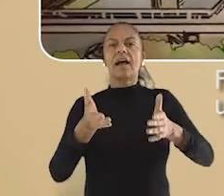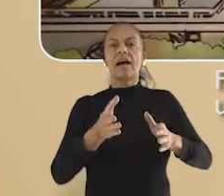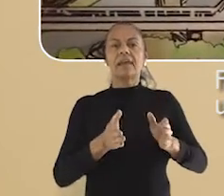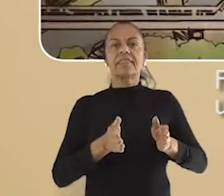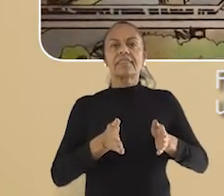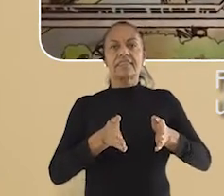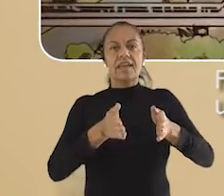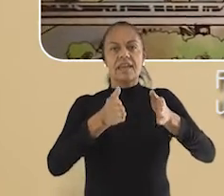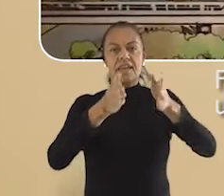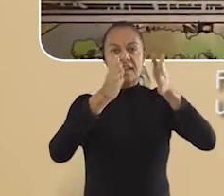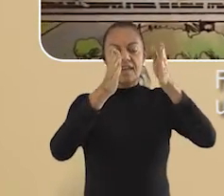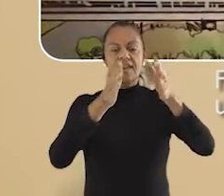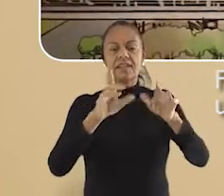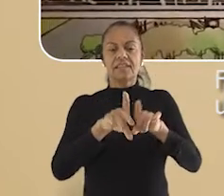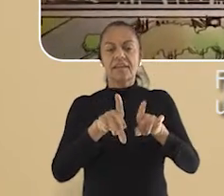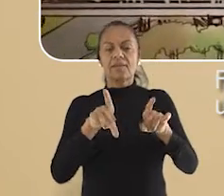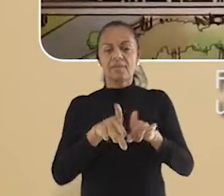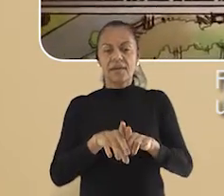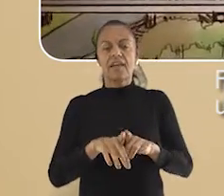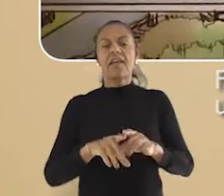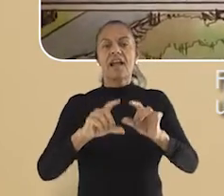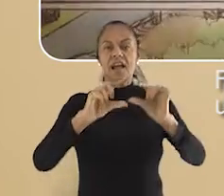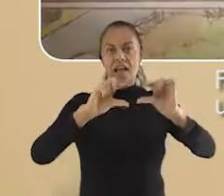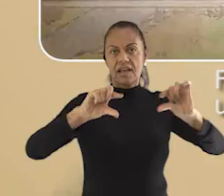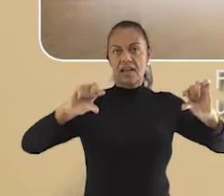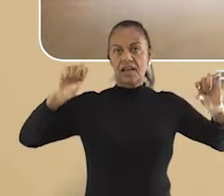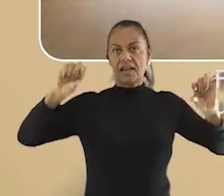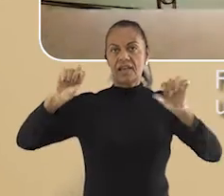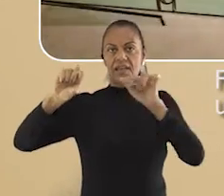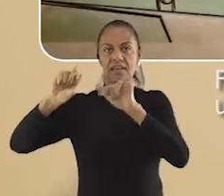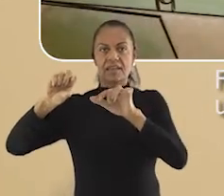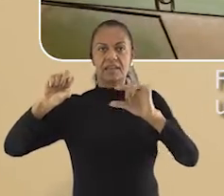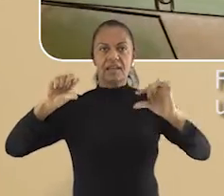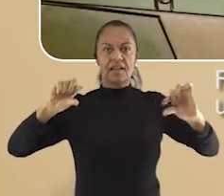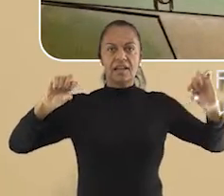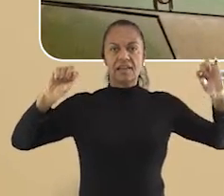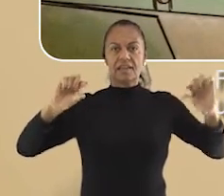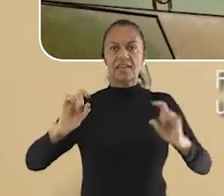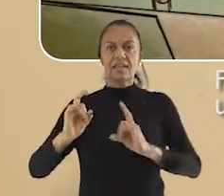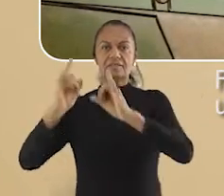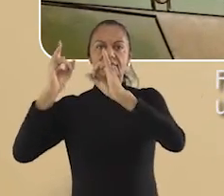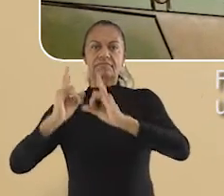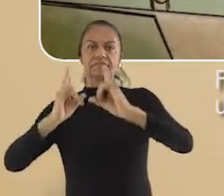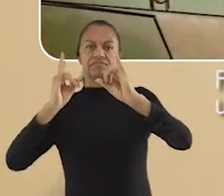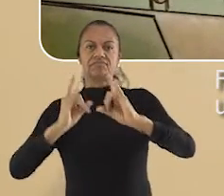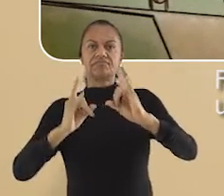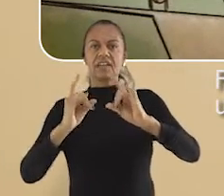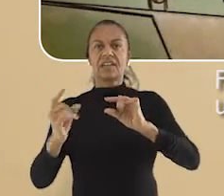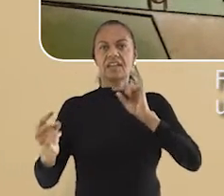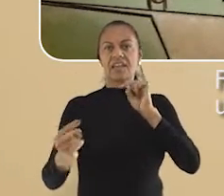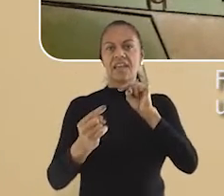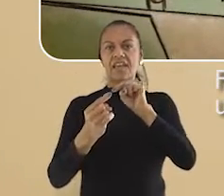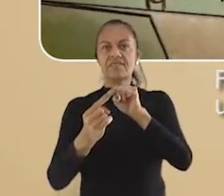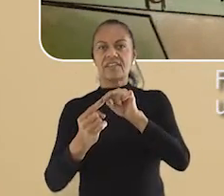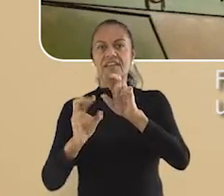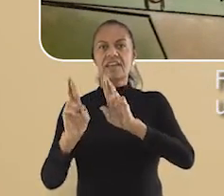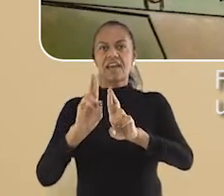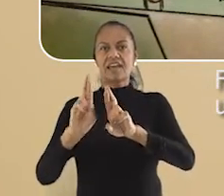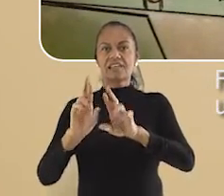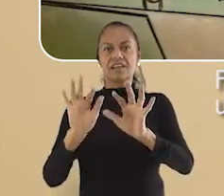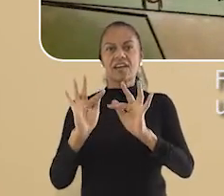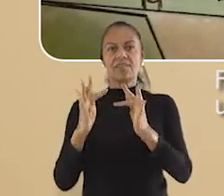escala monumental estão expressas as aspirações coletivas, a escala residencial, representada pelas